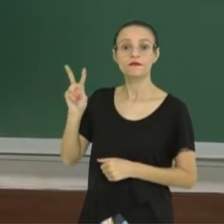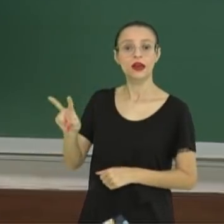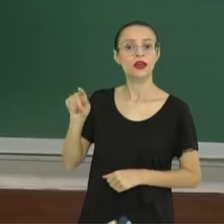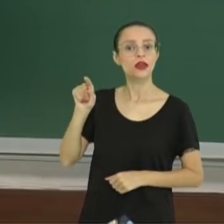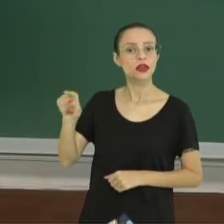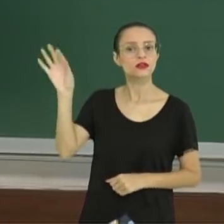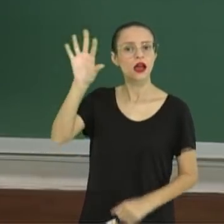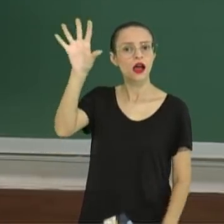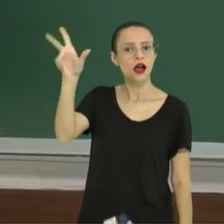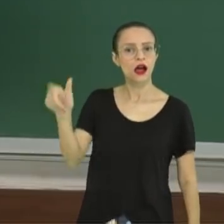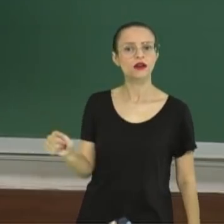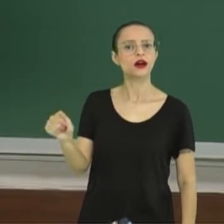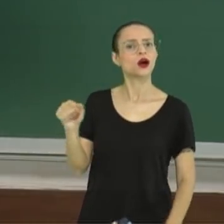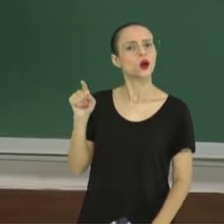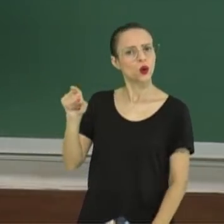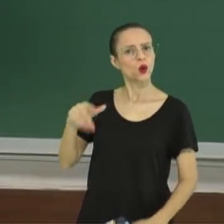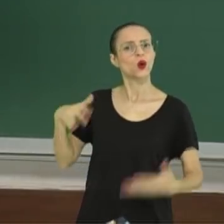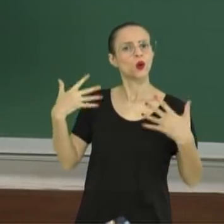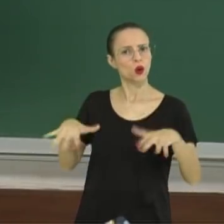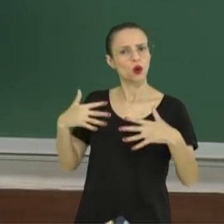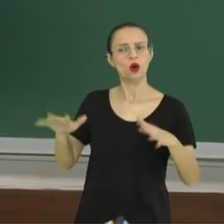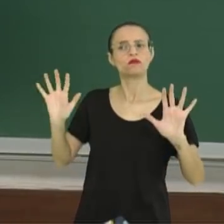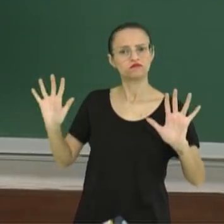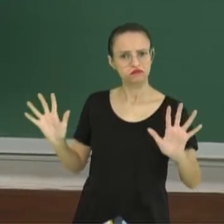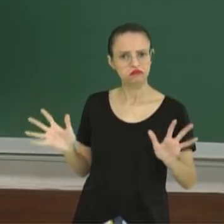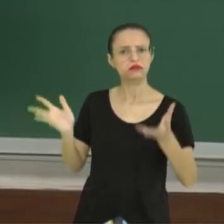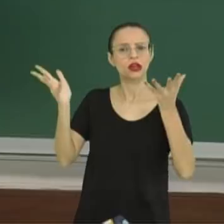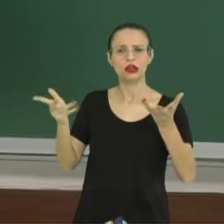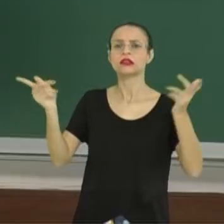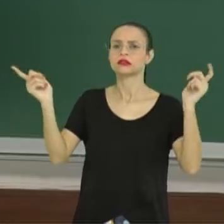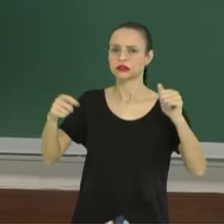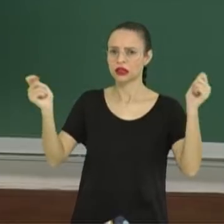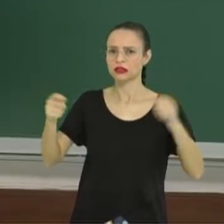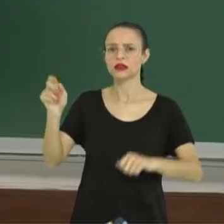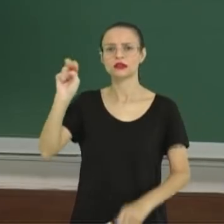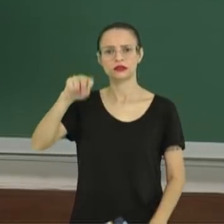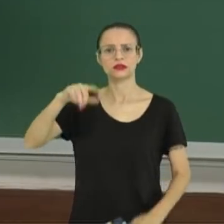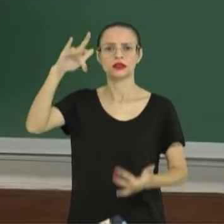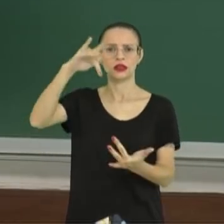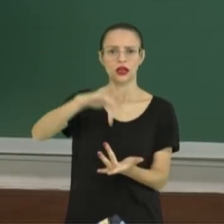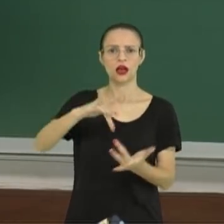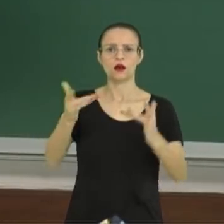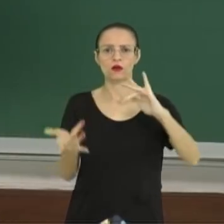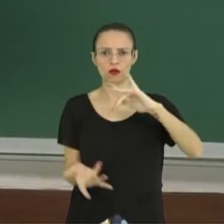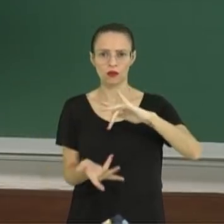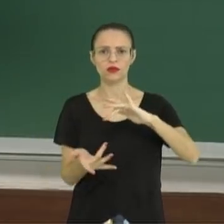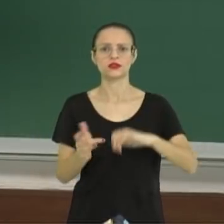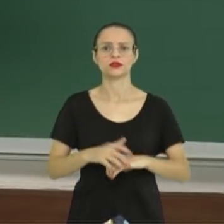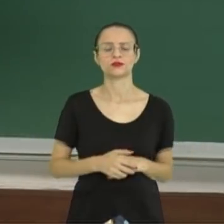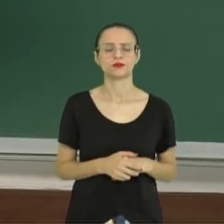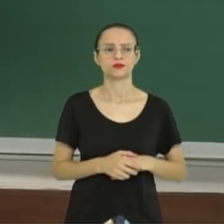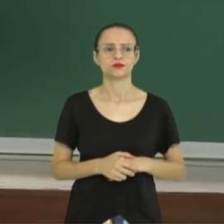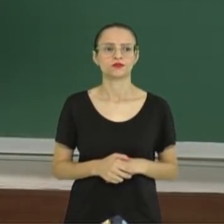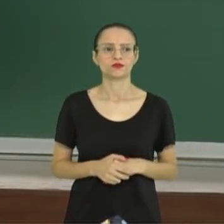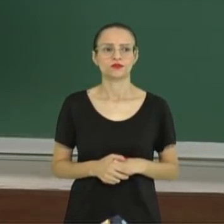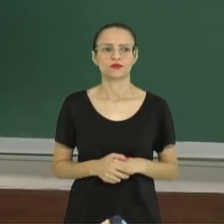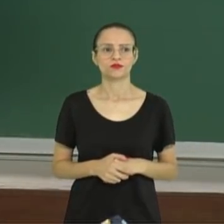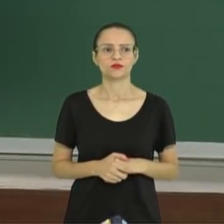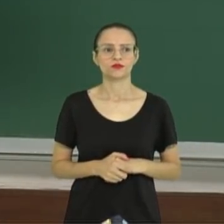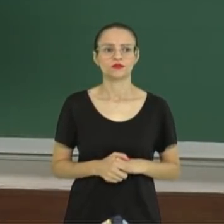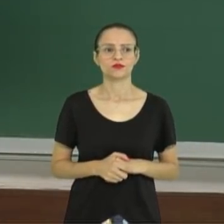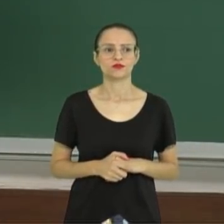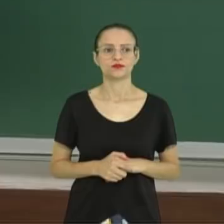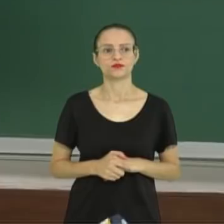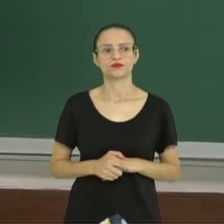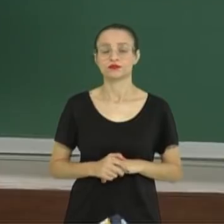como um continente promissor, que pode se integrar aí à globalização, ao comércio internacional. O